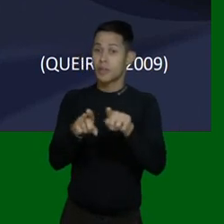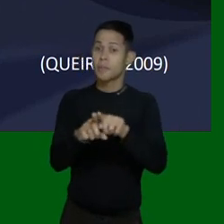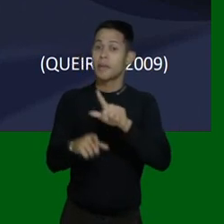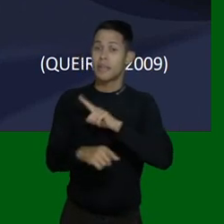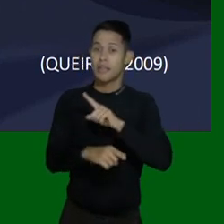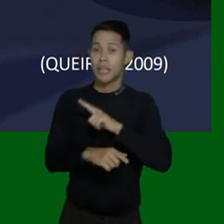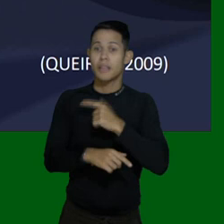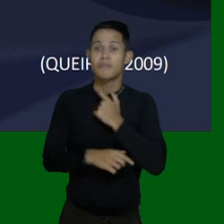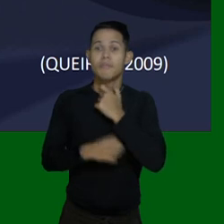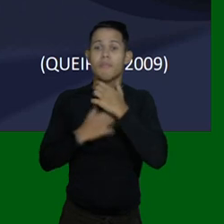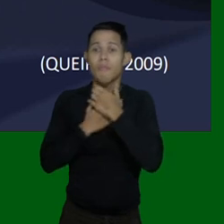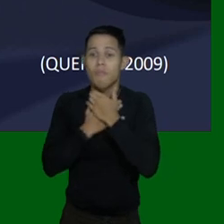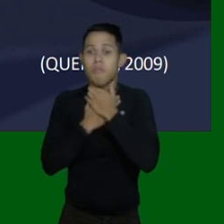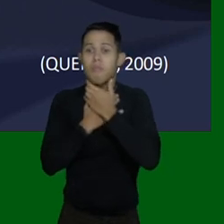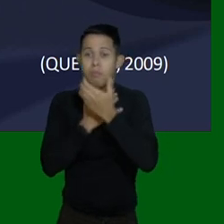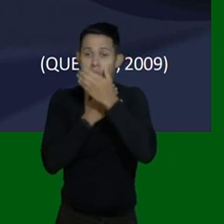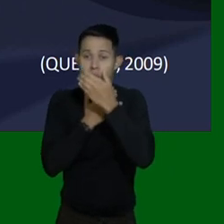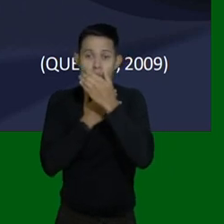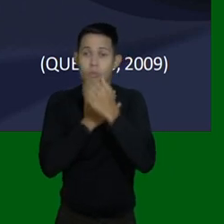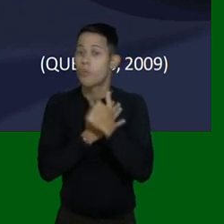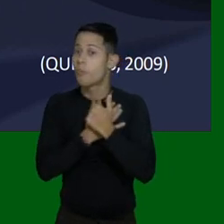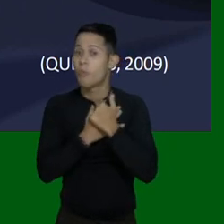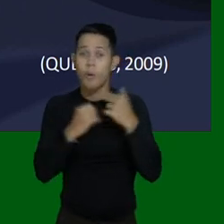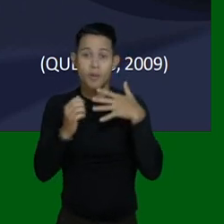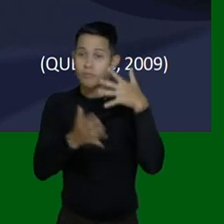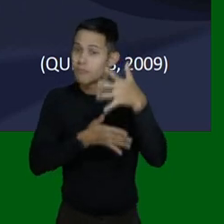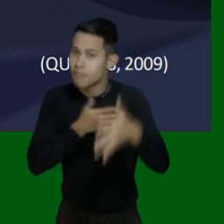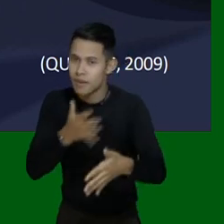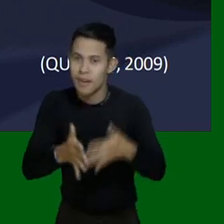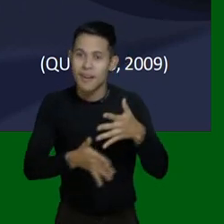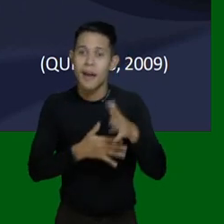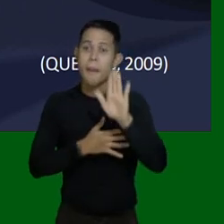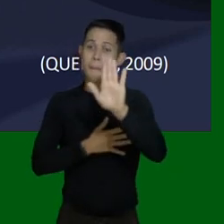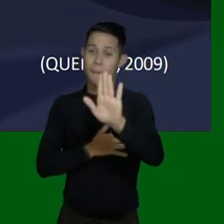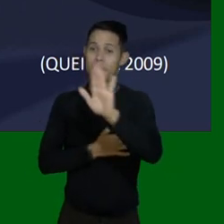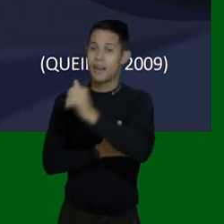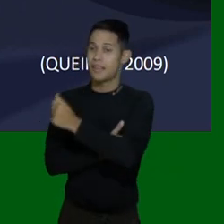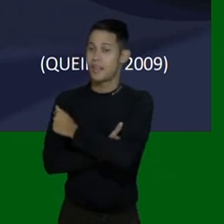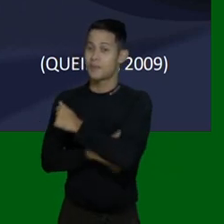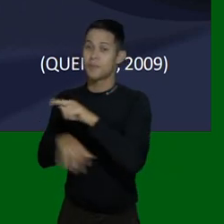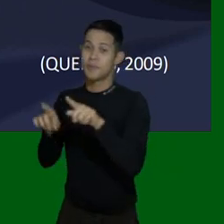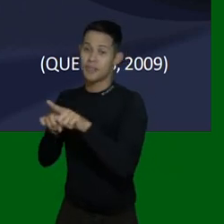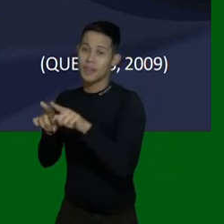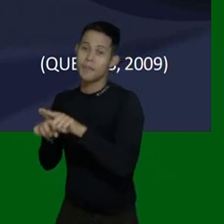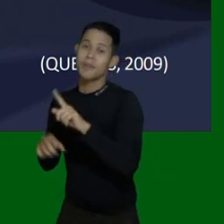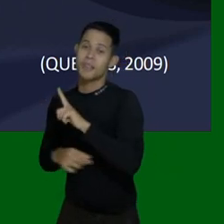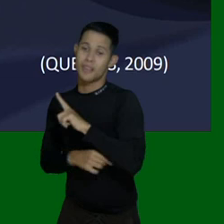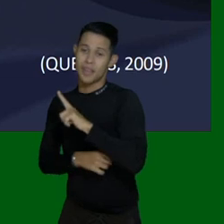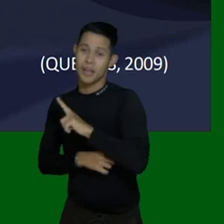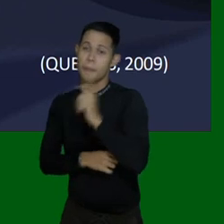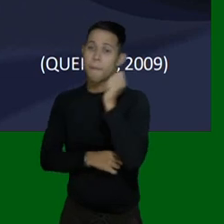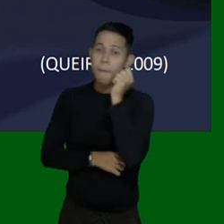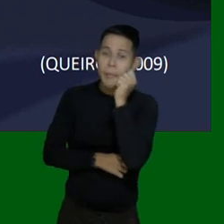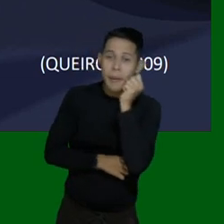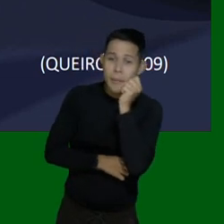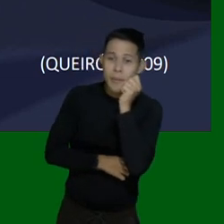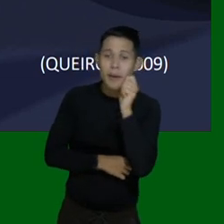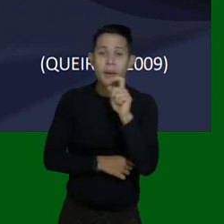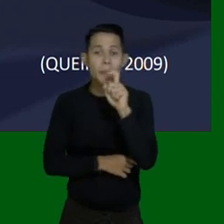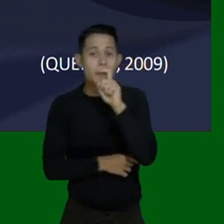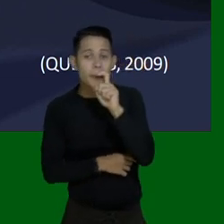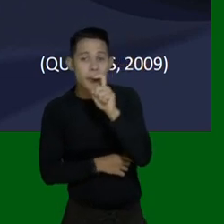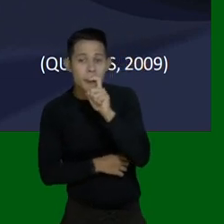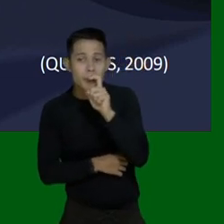preso mas os nossos estudantes também TM o nosso papai e a nossa mamãe que que mandam aquelas